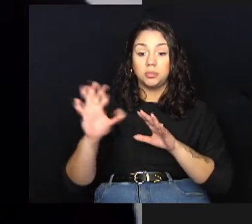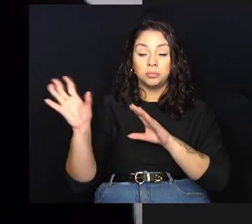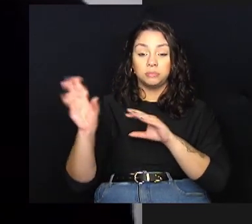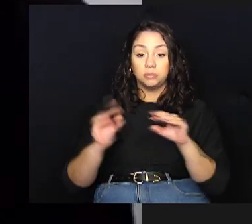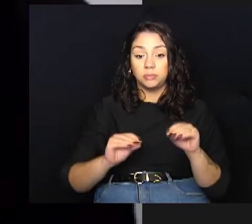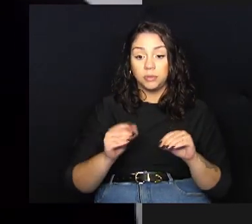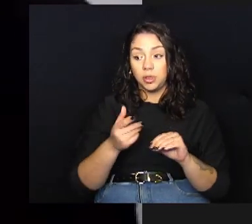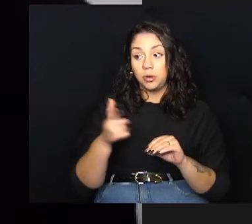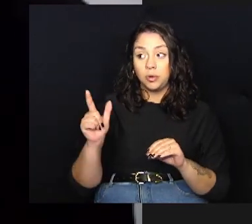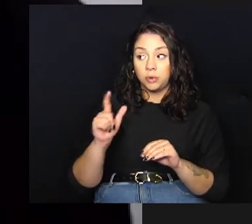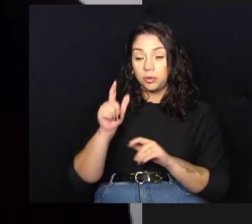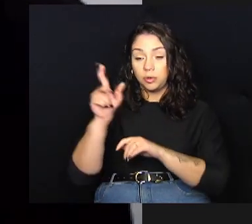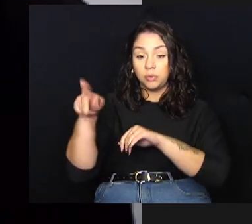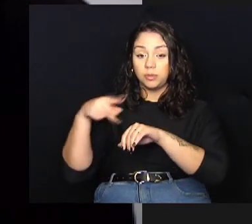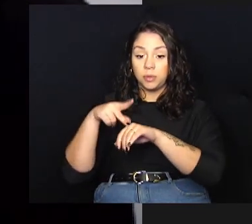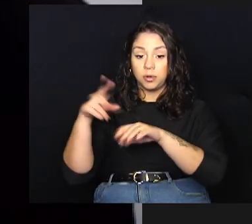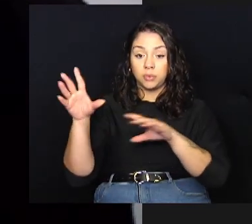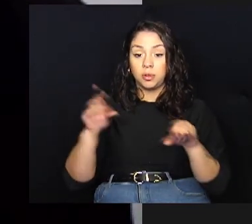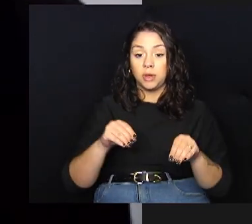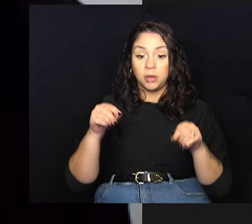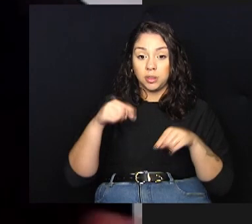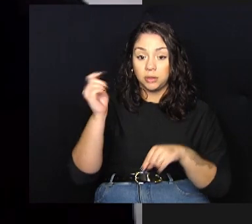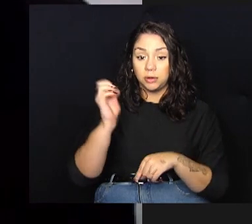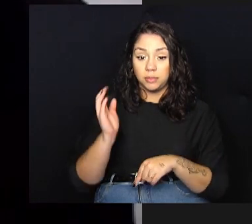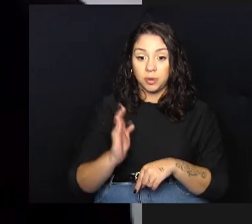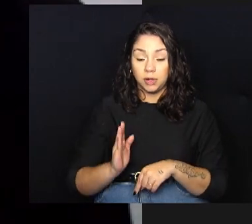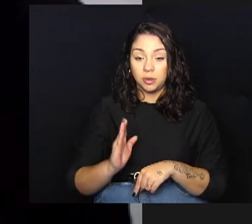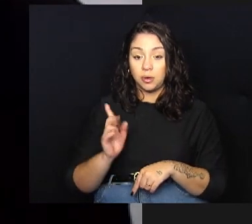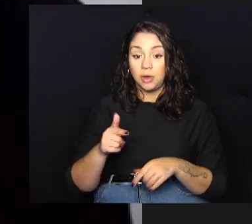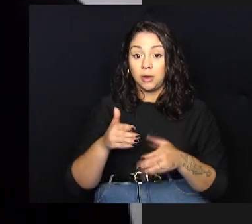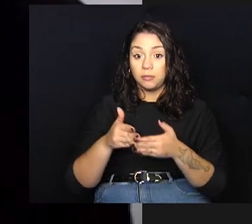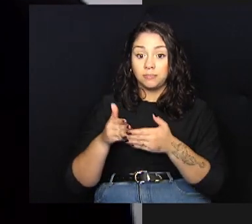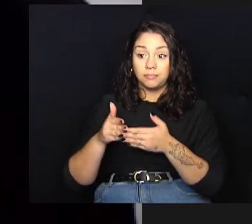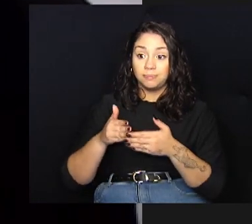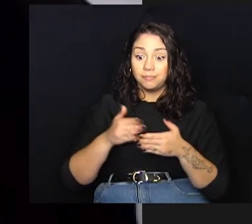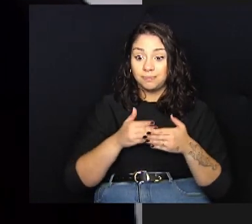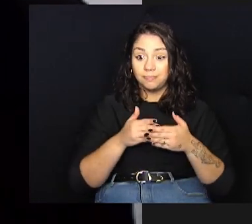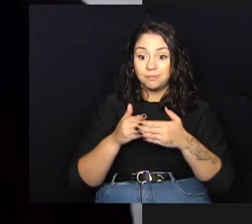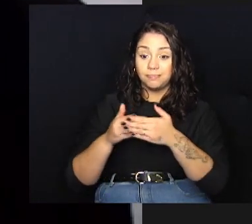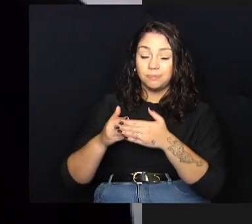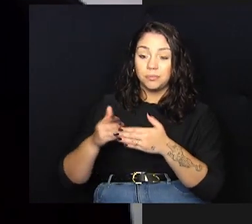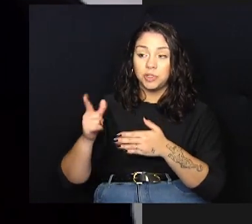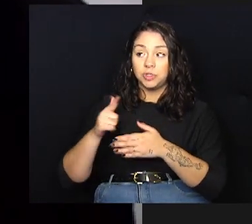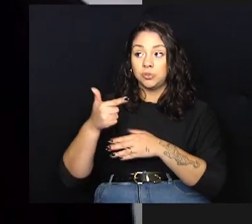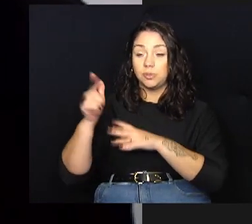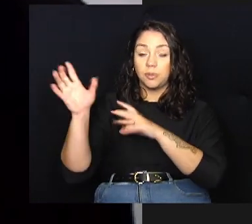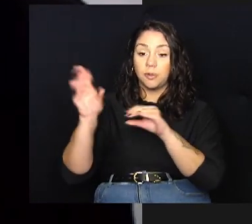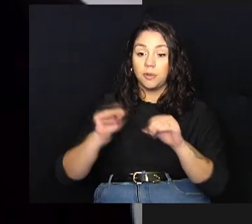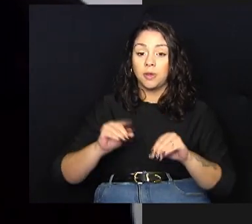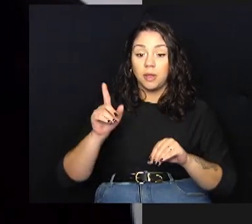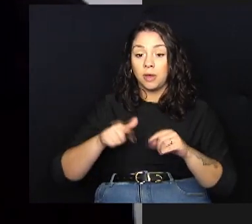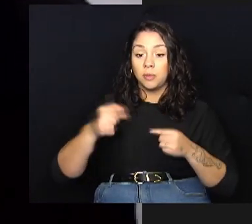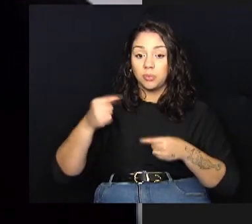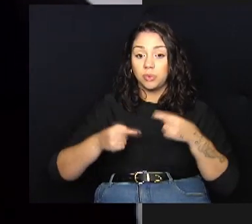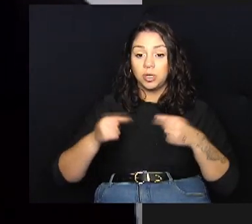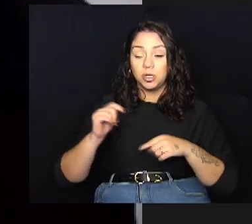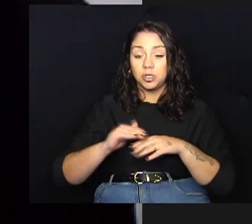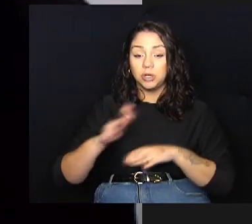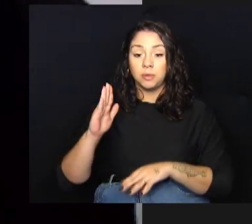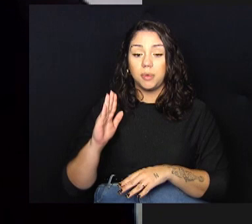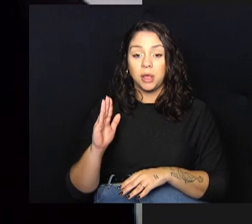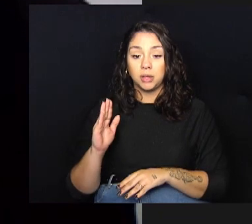o Brasil é muito restritivo em termos em termos migratórios né talvez políticas um pouco mais